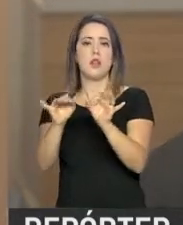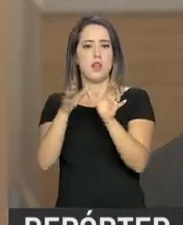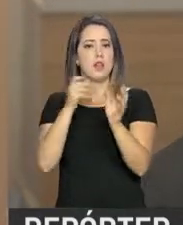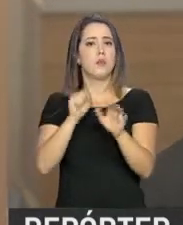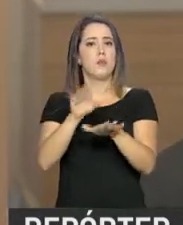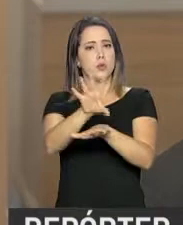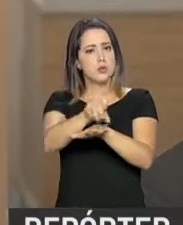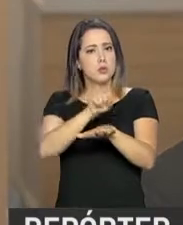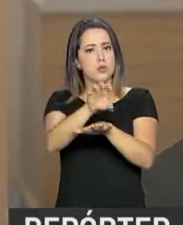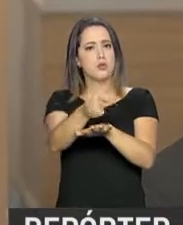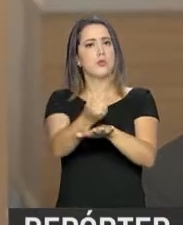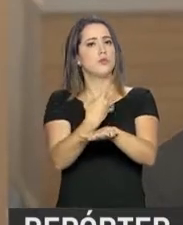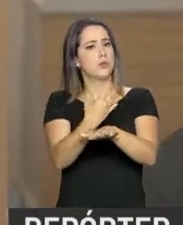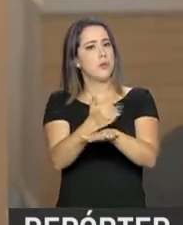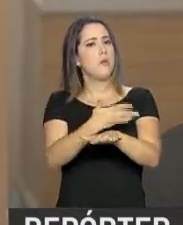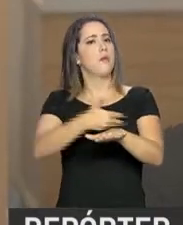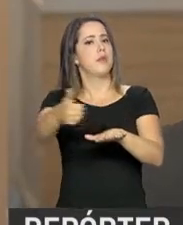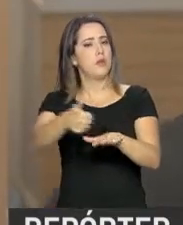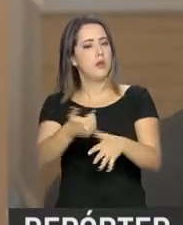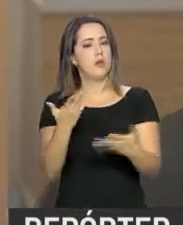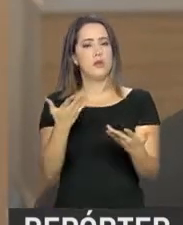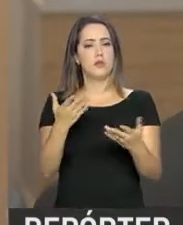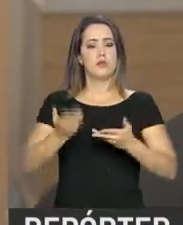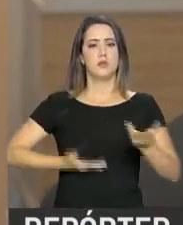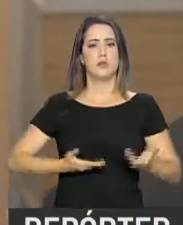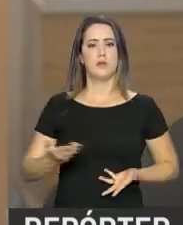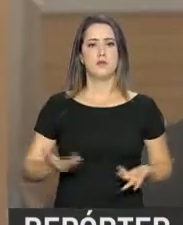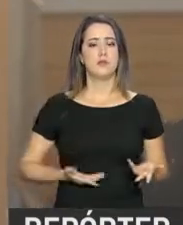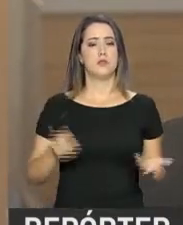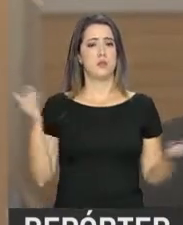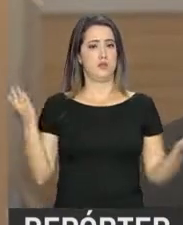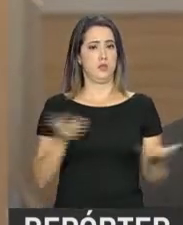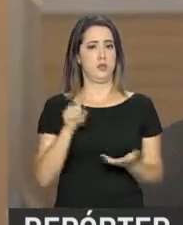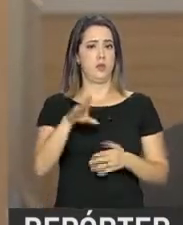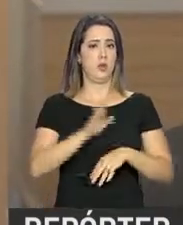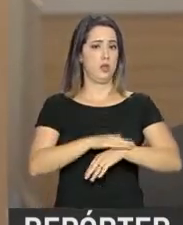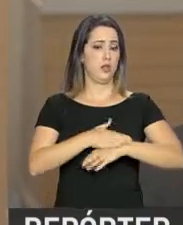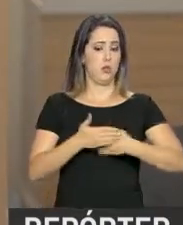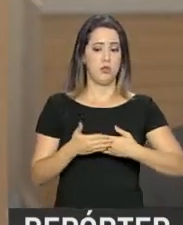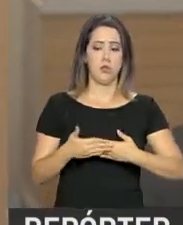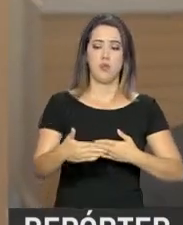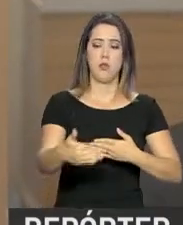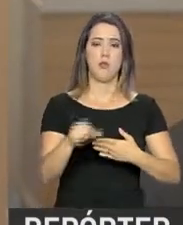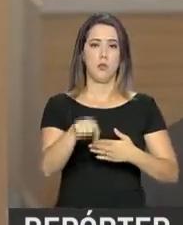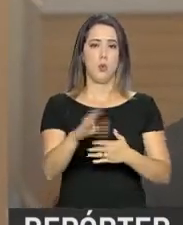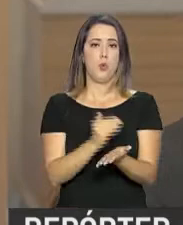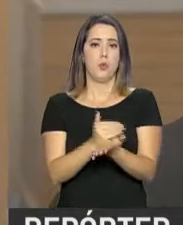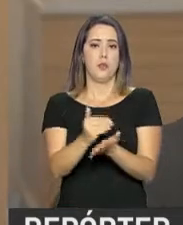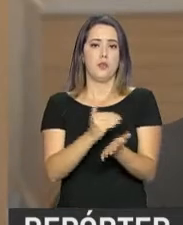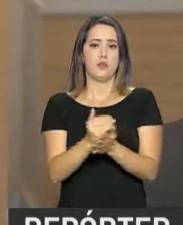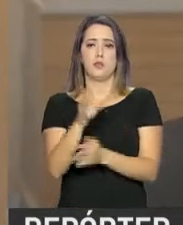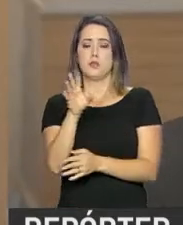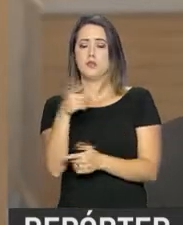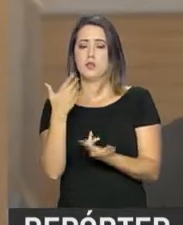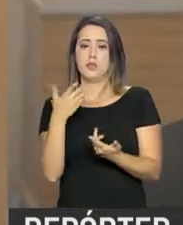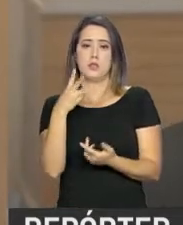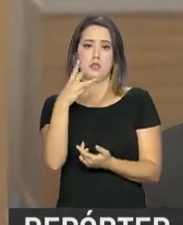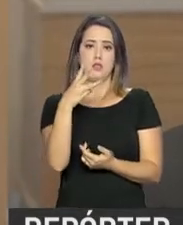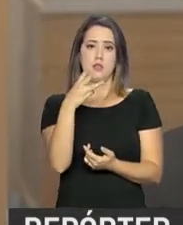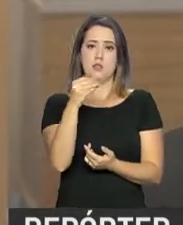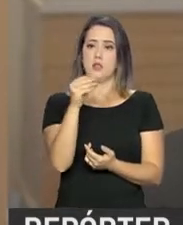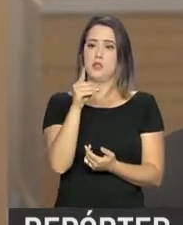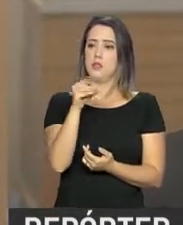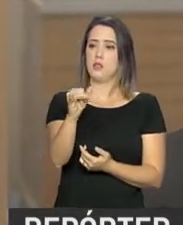e com isso traga uma melhoria na qualidade do serviço esse canal agora tem um prazo o prazo máximo para poder fazer o atendimento de 30 dias